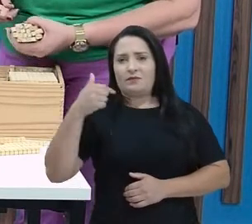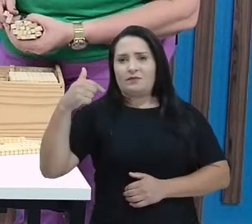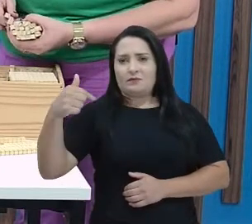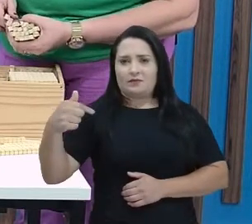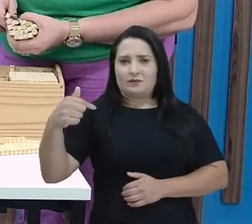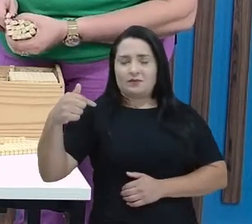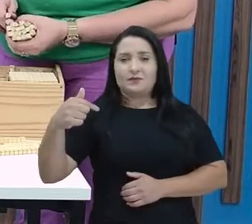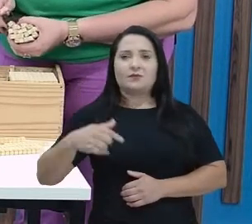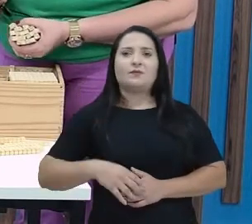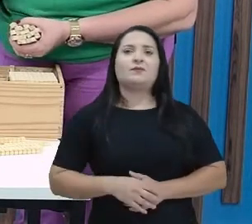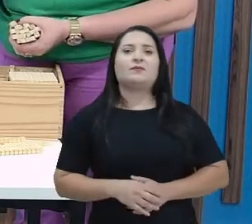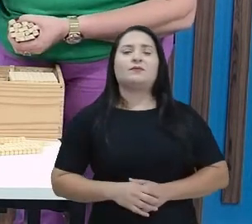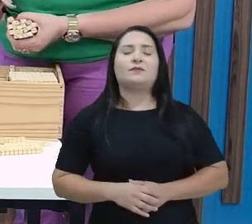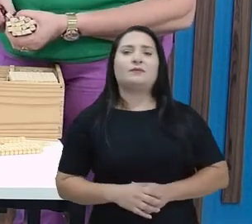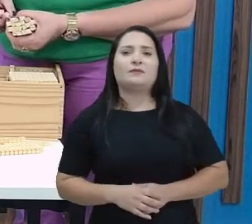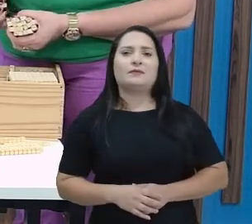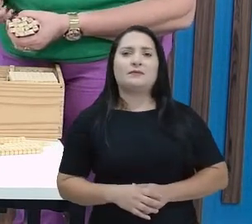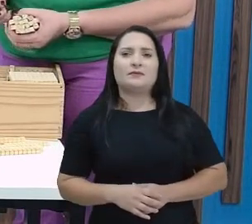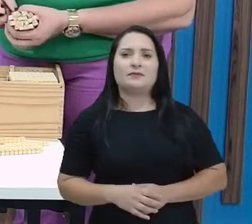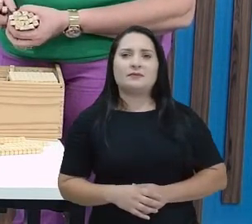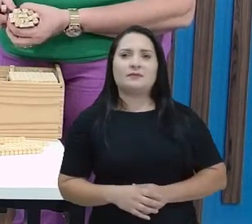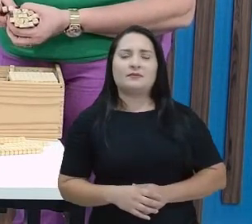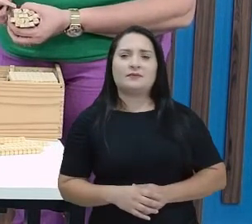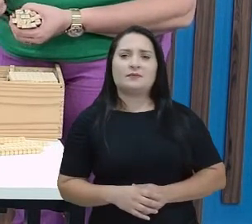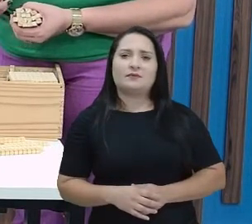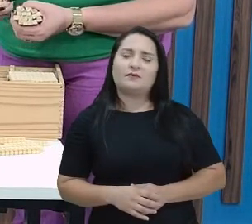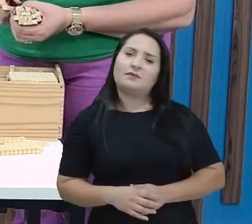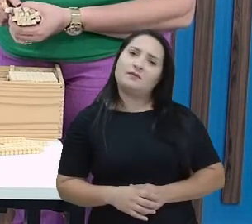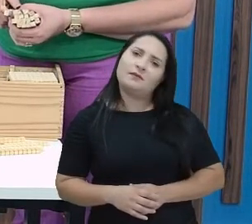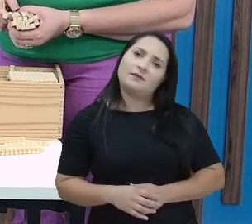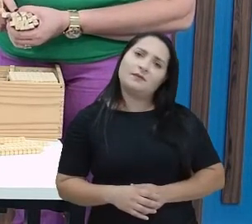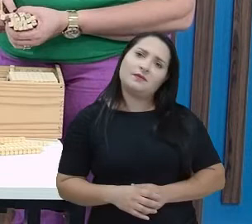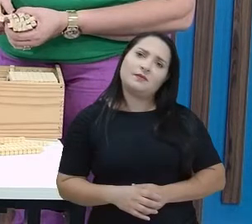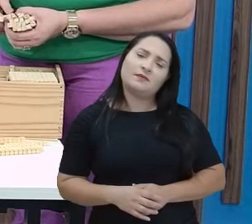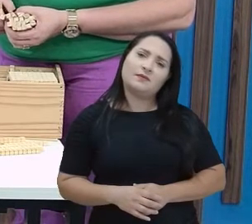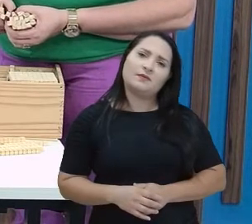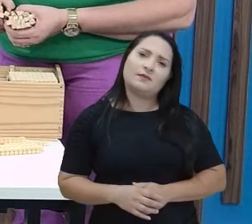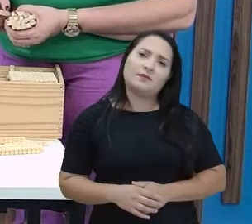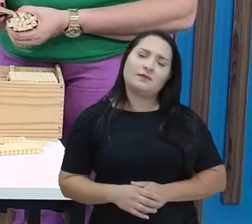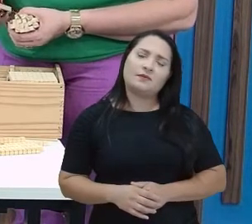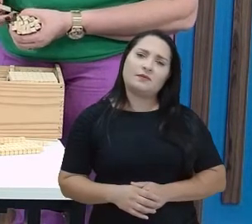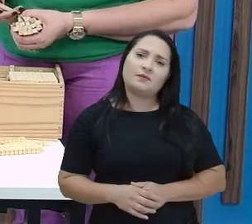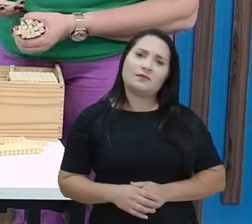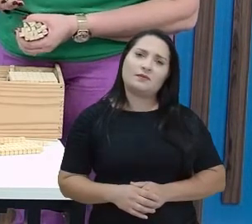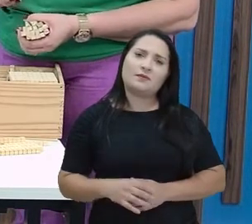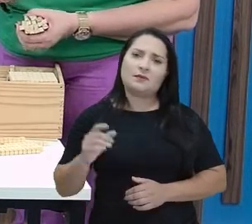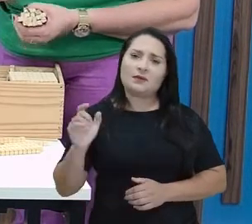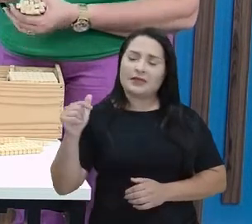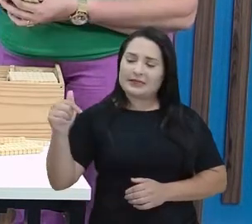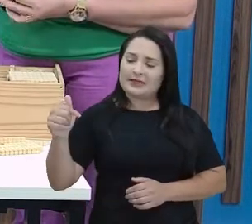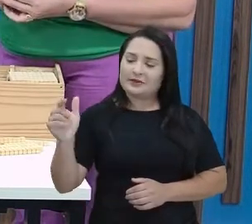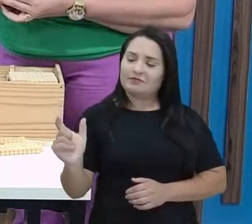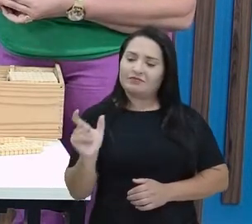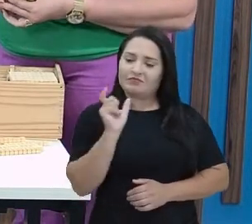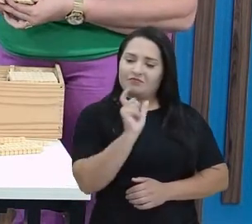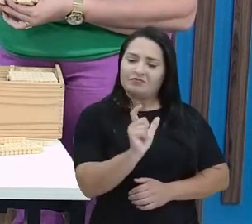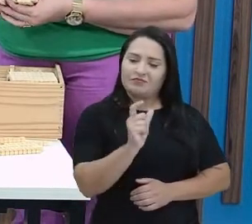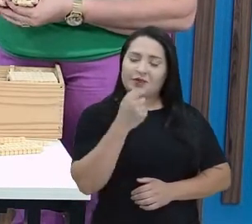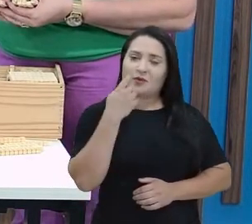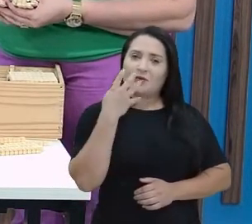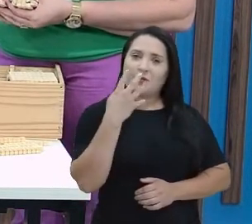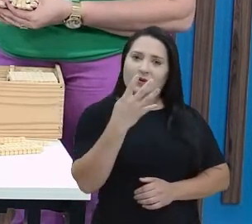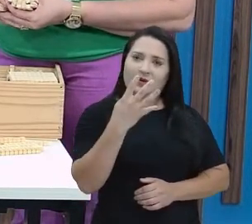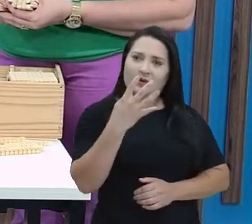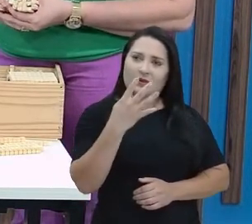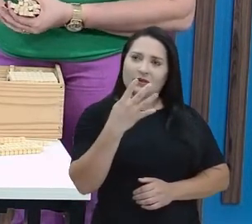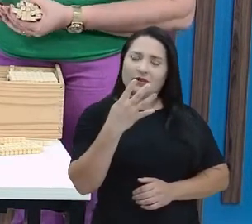147. Aí olha aqui, ó. Indo para frente, mais uma casinha, seria o quê? A dezena, que eu chamo de 40. Eu vou